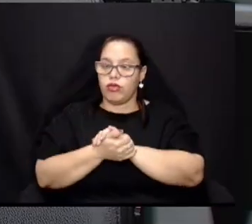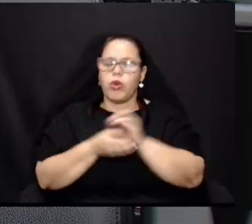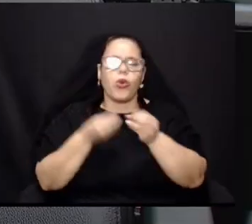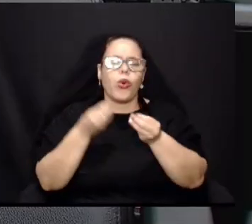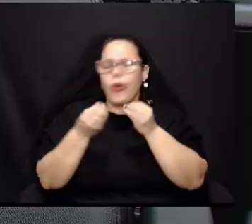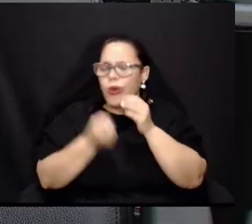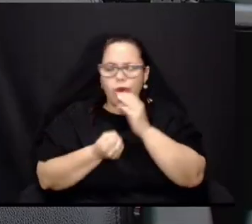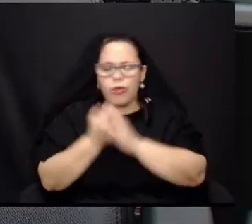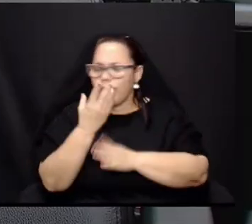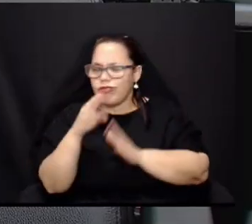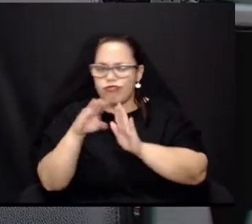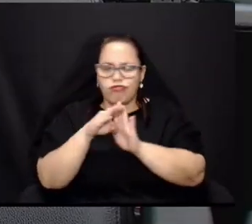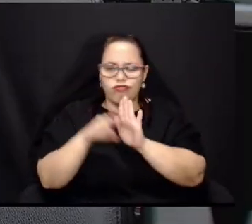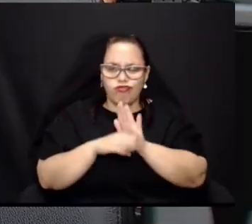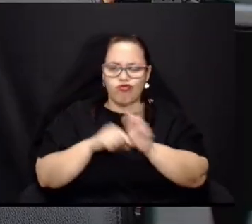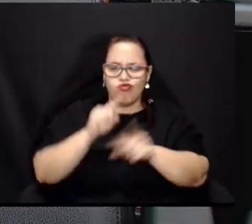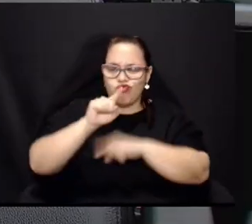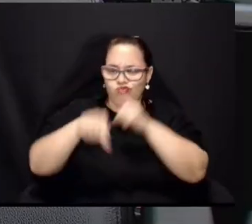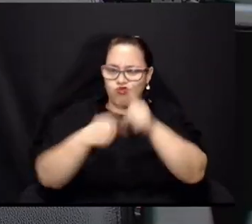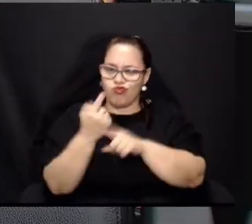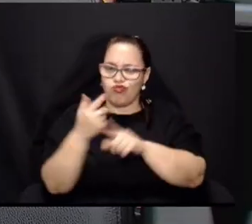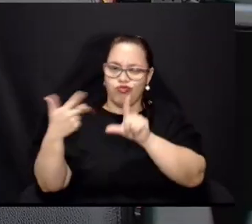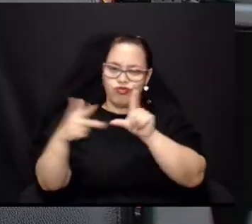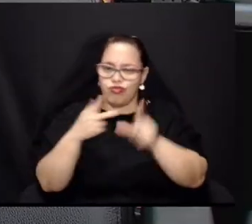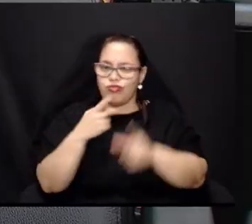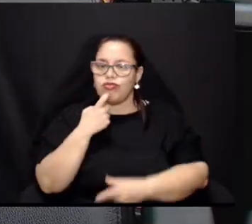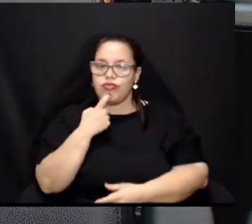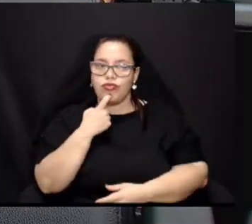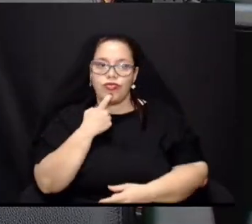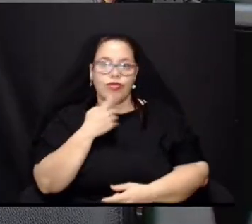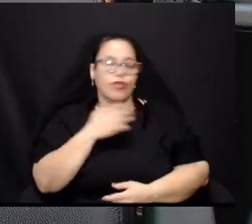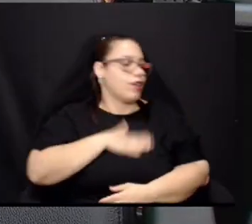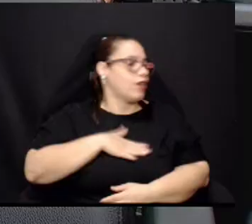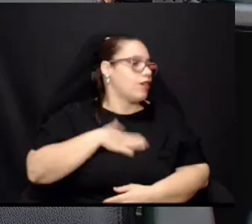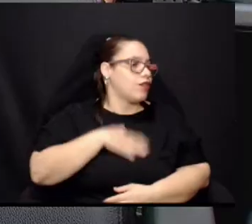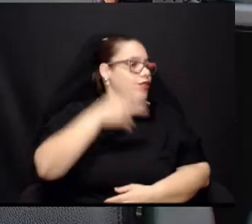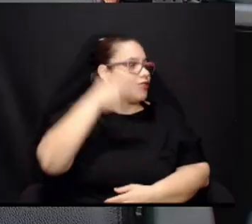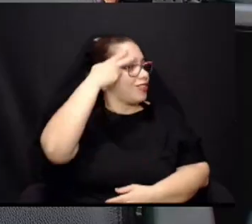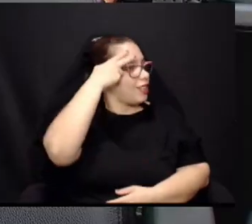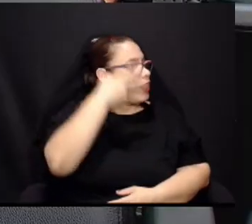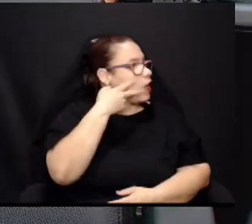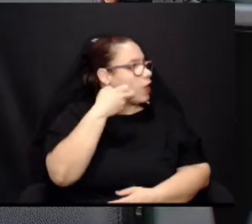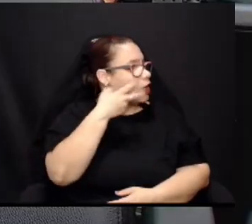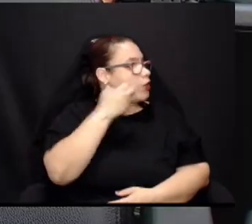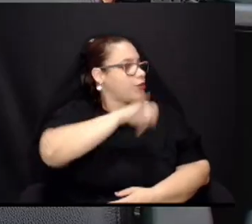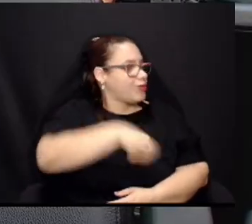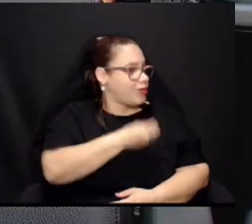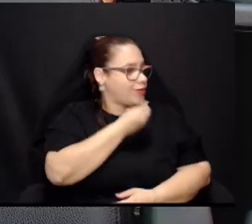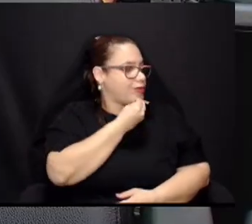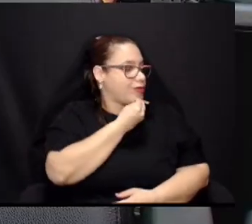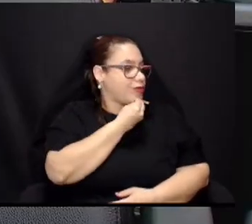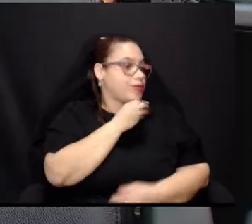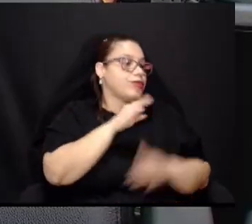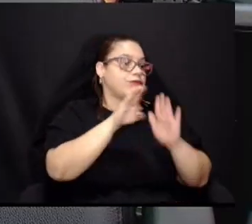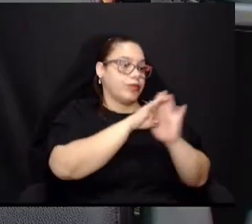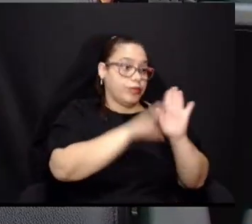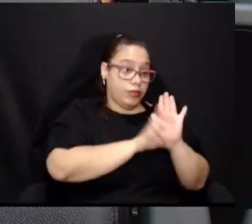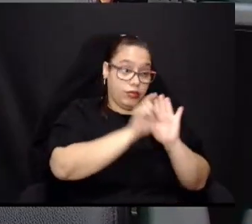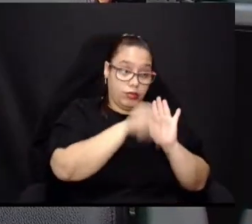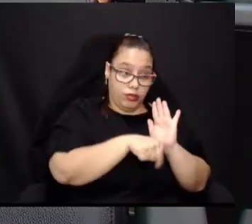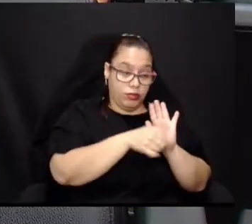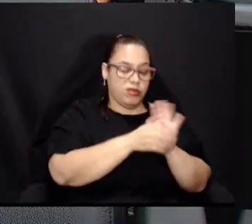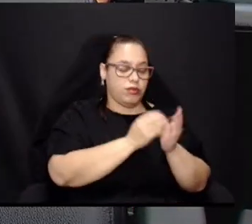tanto sucesso aqui no Legislativo de Campinas? Imagina, Rafa, eu que agradeço a oportunidade de falar desse programa que a gente